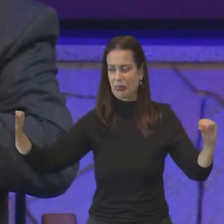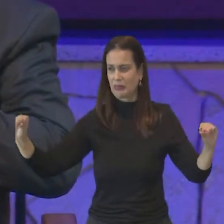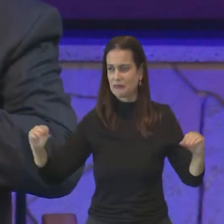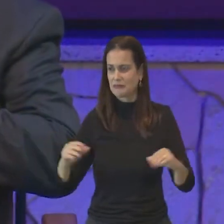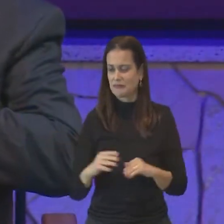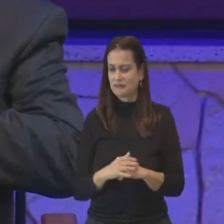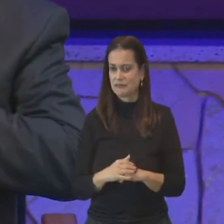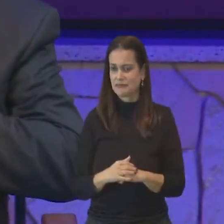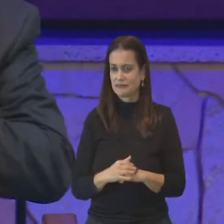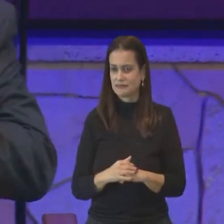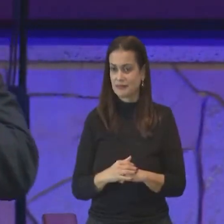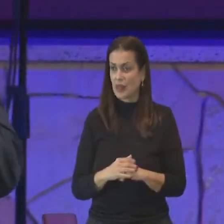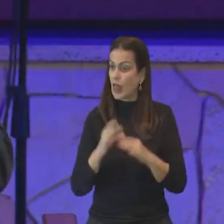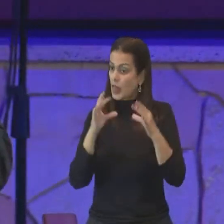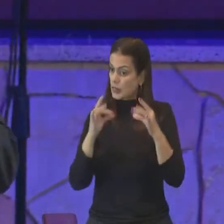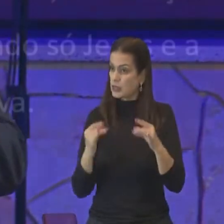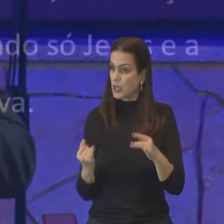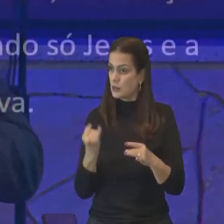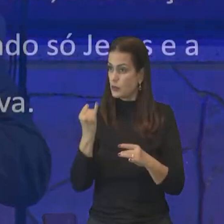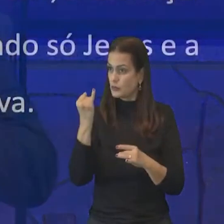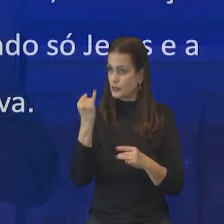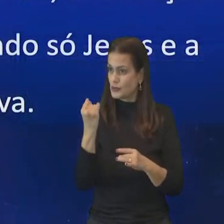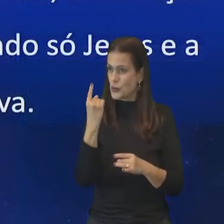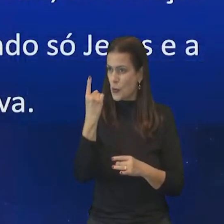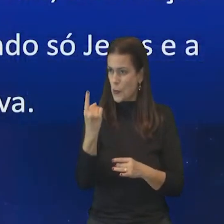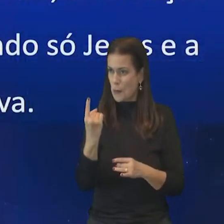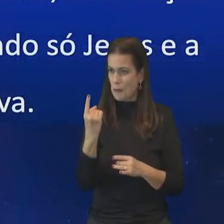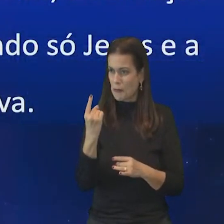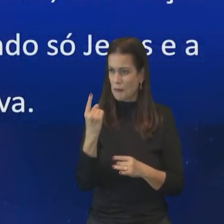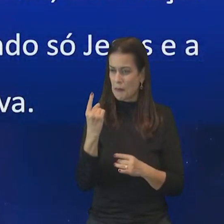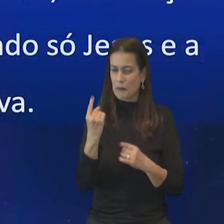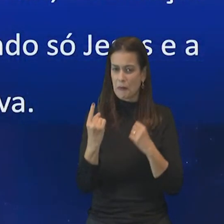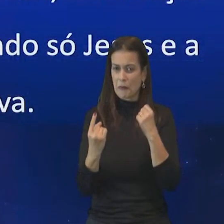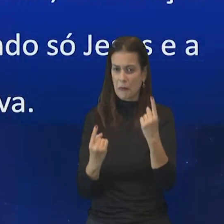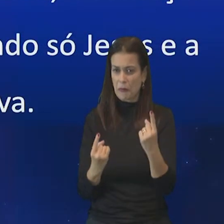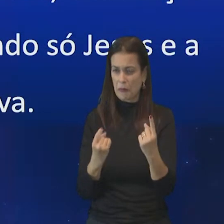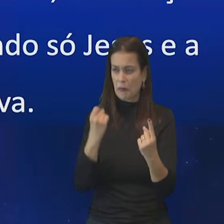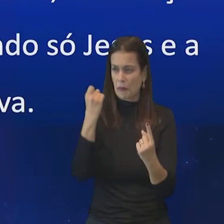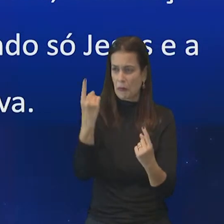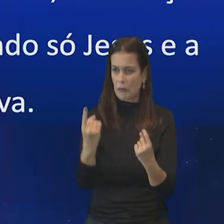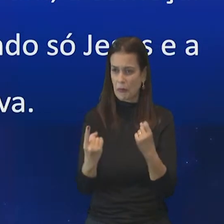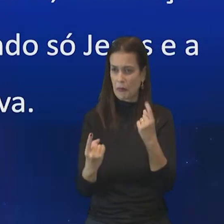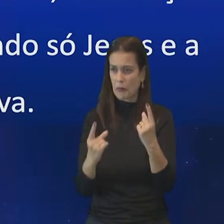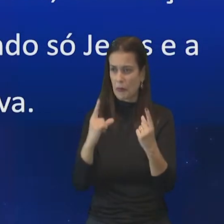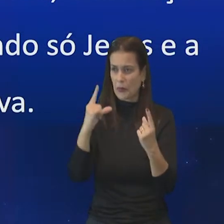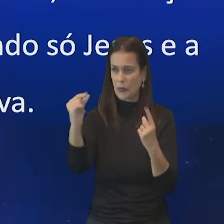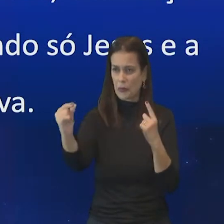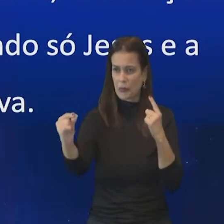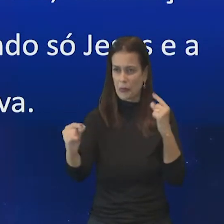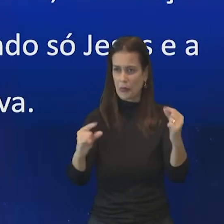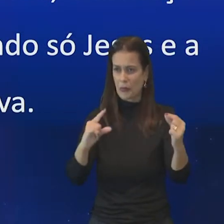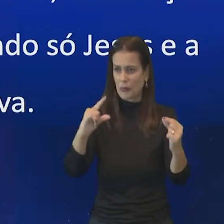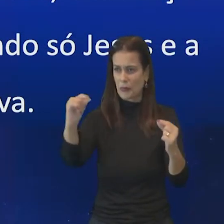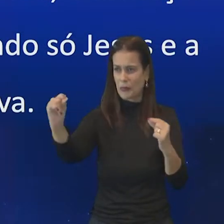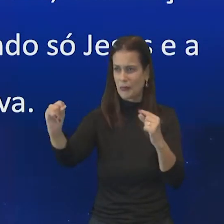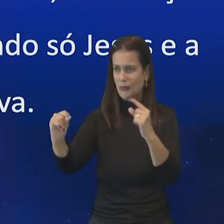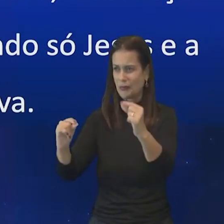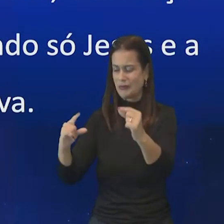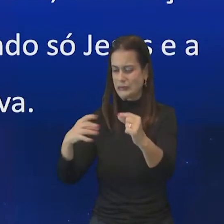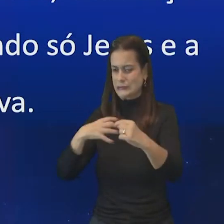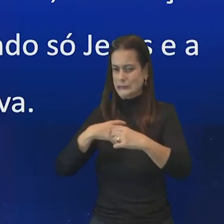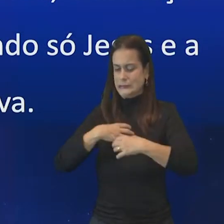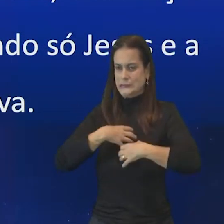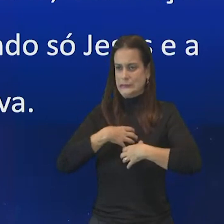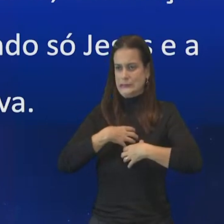texto. Foram se retirando um por um, acusados pela própria consciência, dos mais